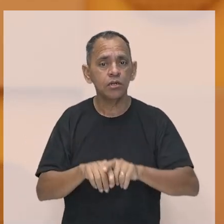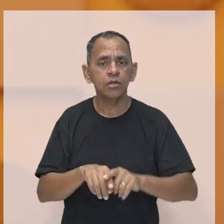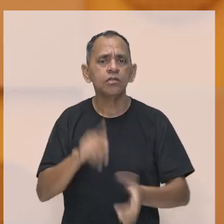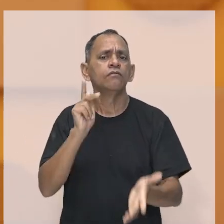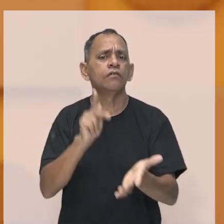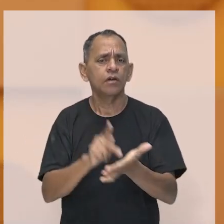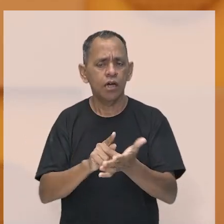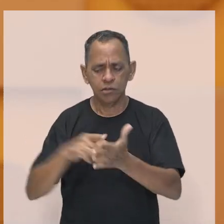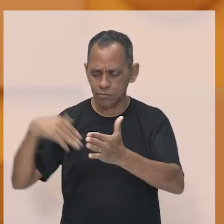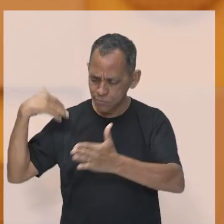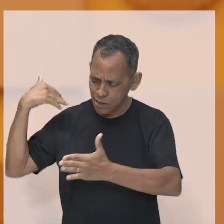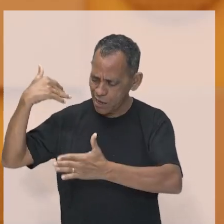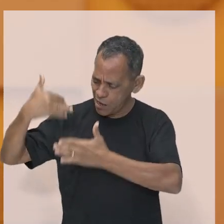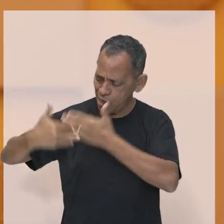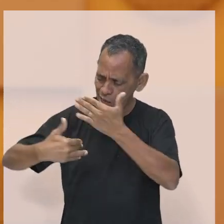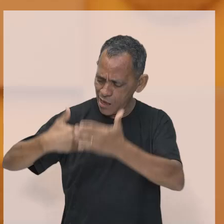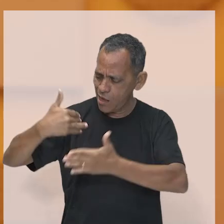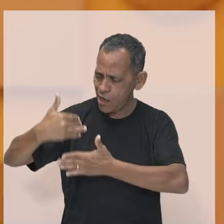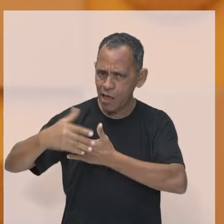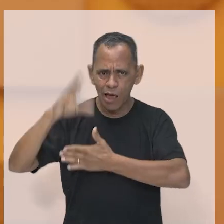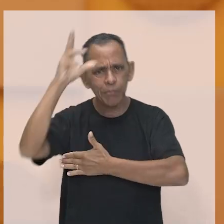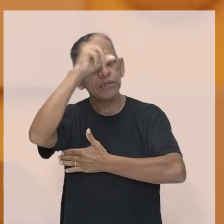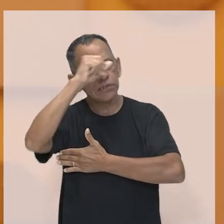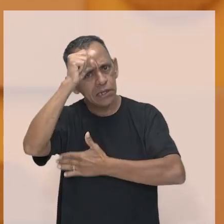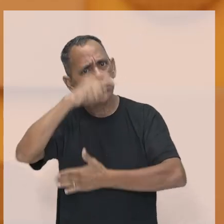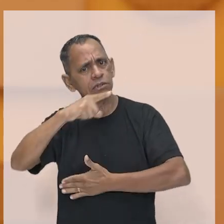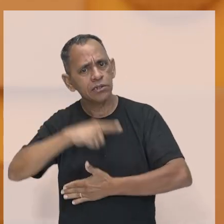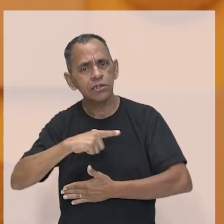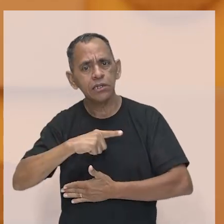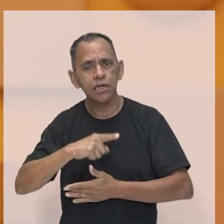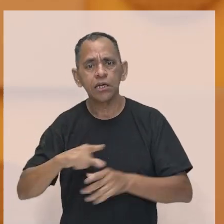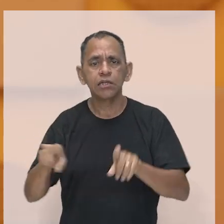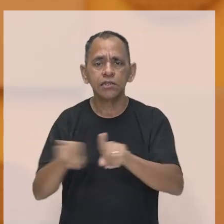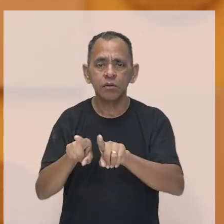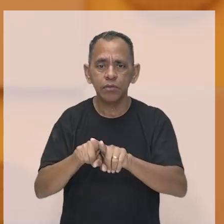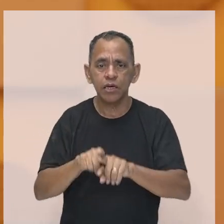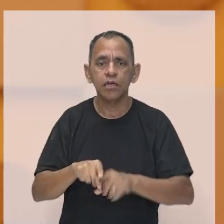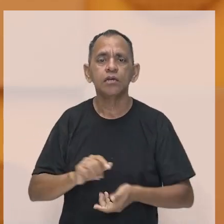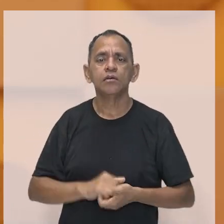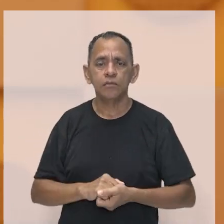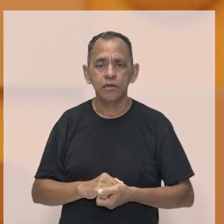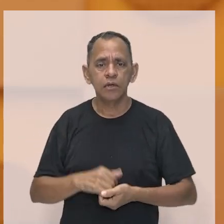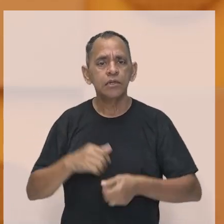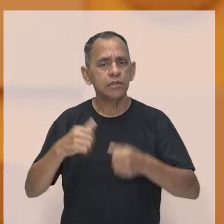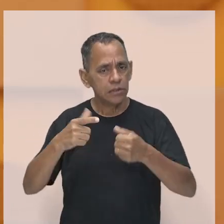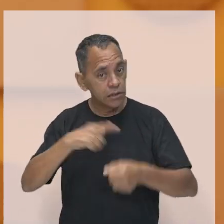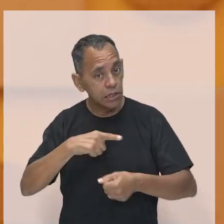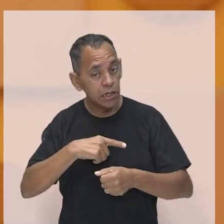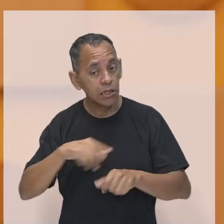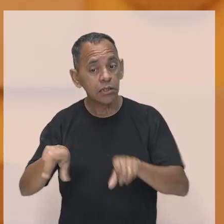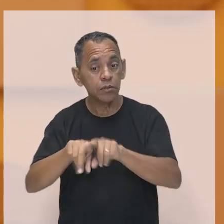E claro que com o passar do tempo há aprendizagens e também há questões em que não